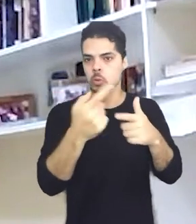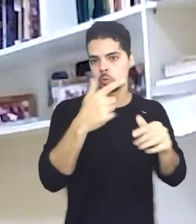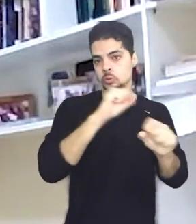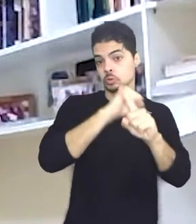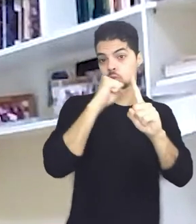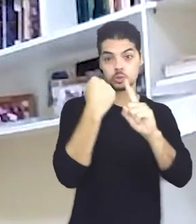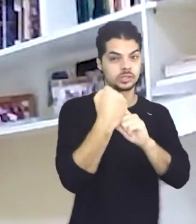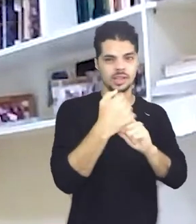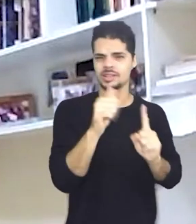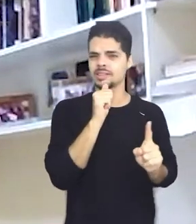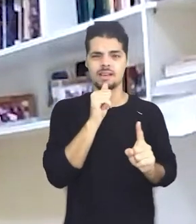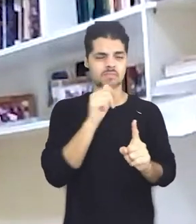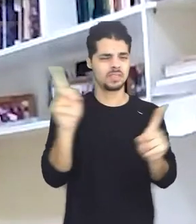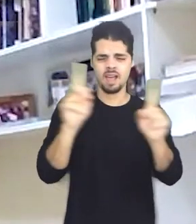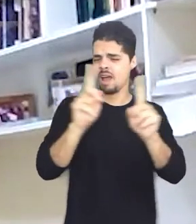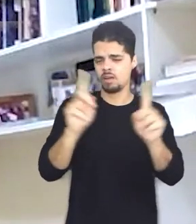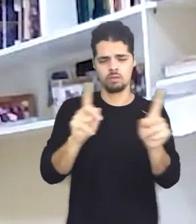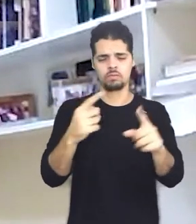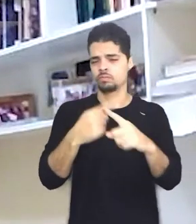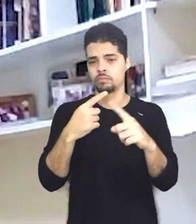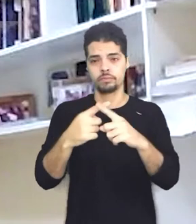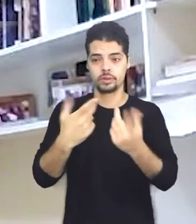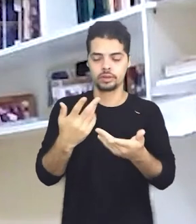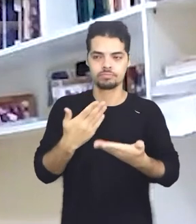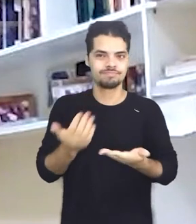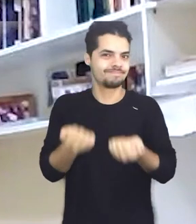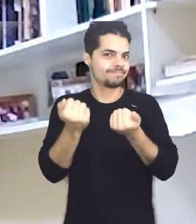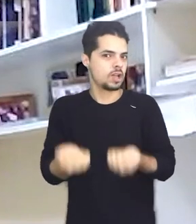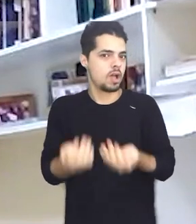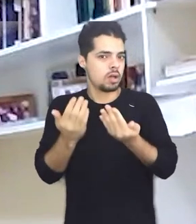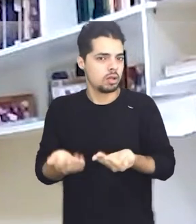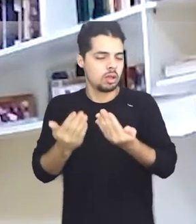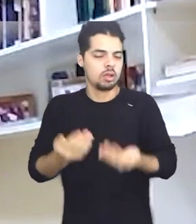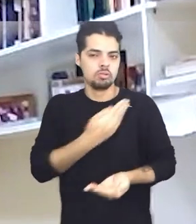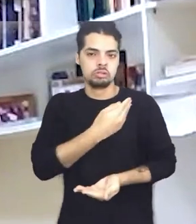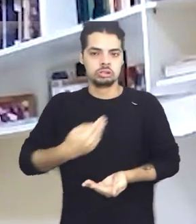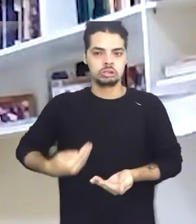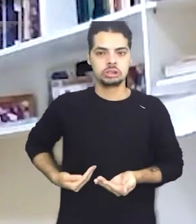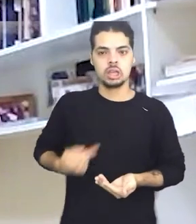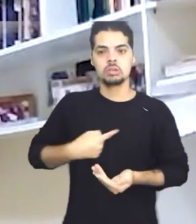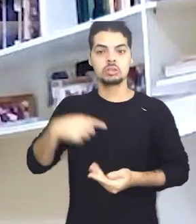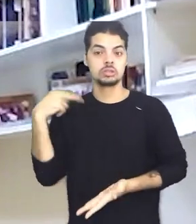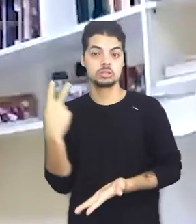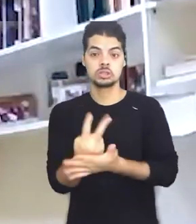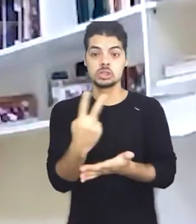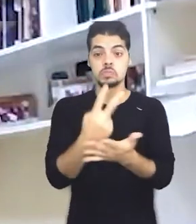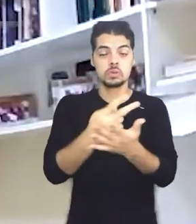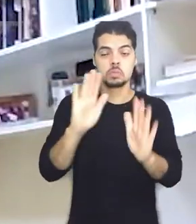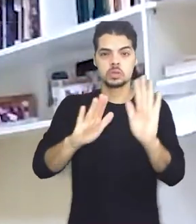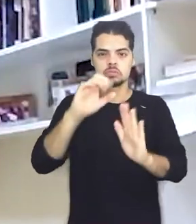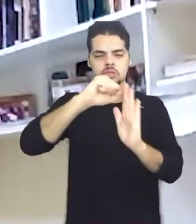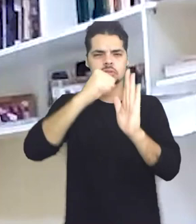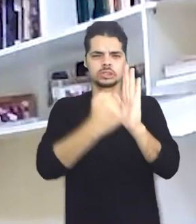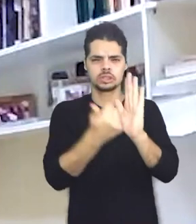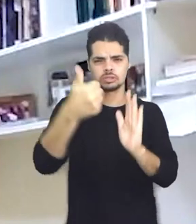resolveu problemas sociais graves, como o da escravidão, que sustentou o Estado até as últimas décadas do século